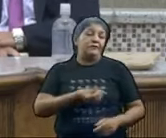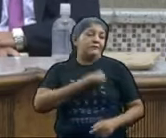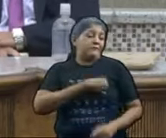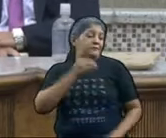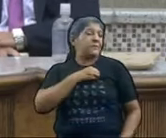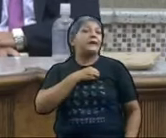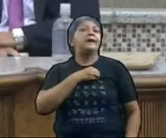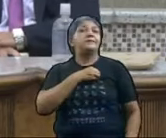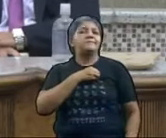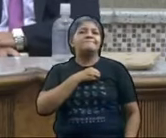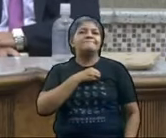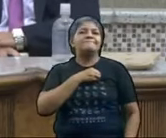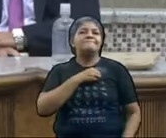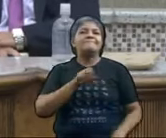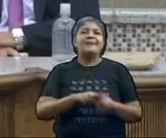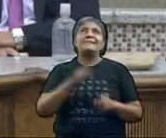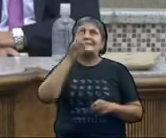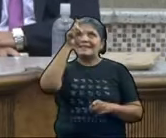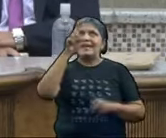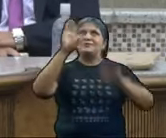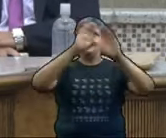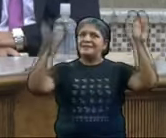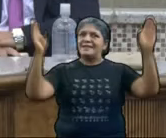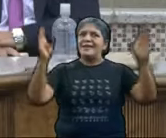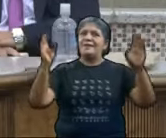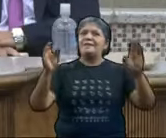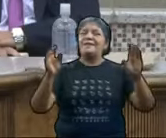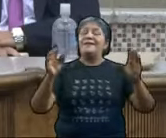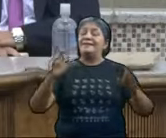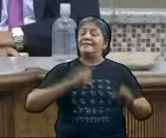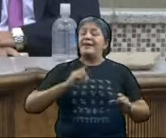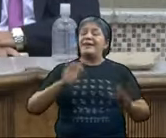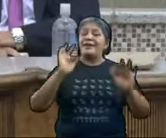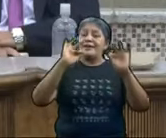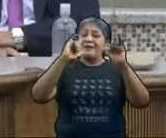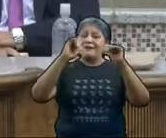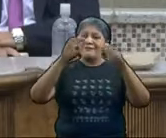Mas ela terá um fim. Você pode dizer glória a Deus por isso.